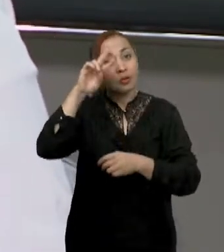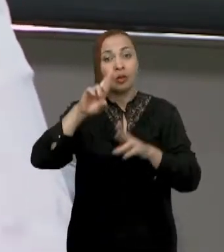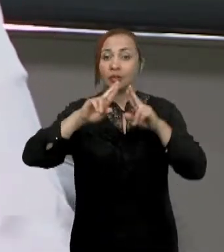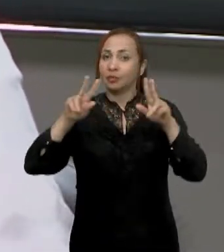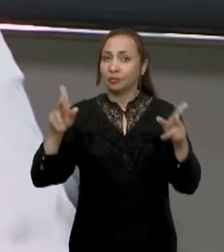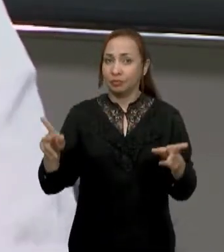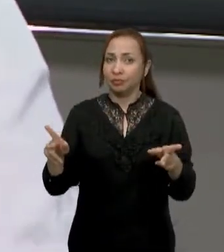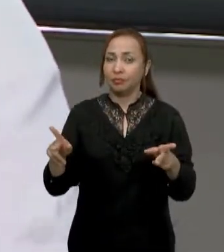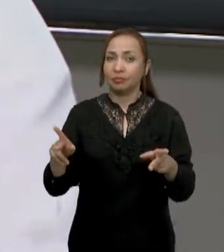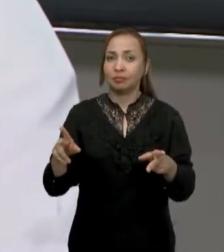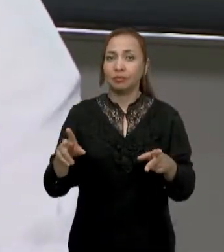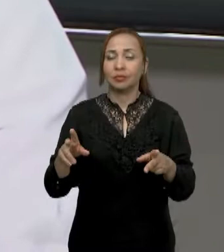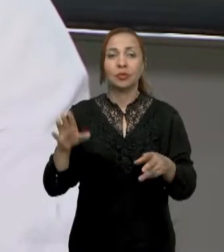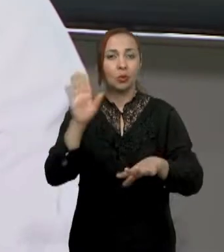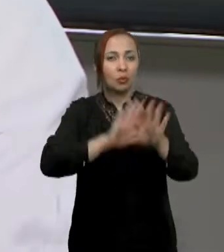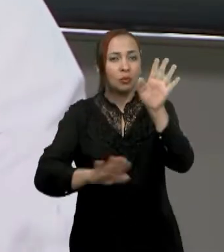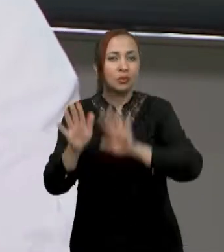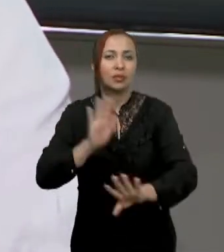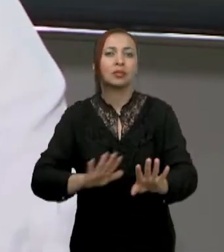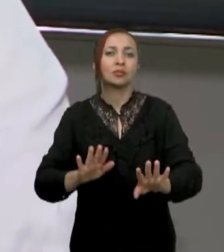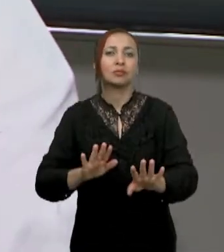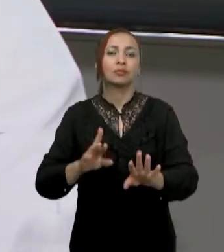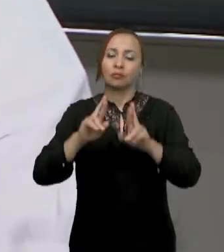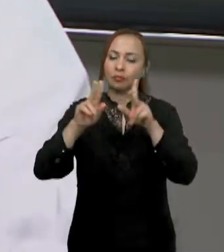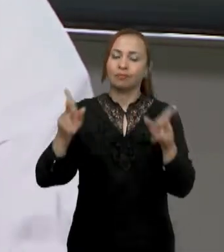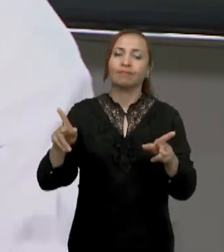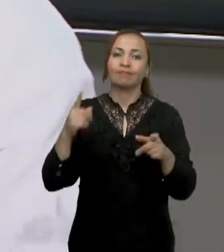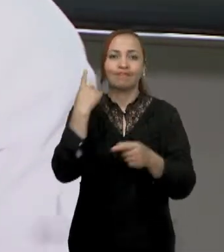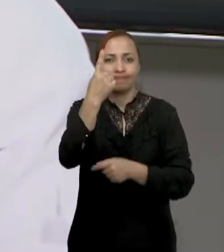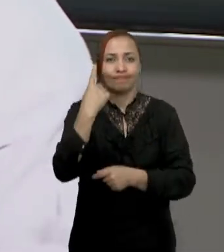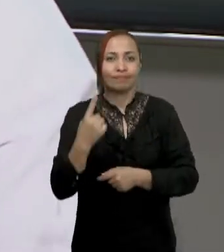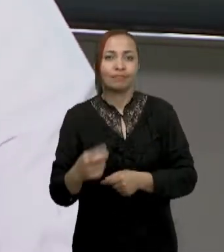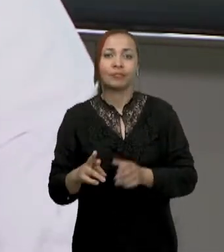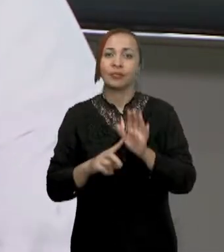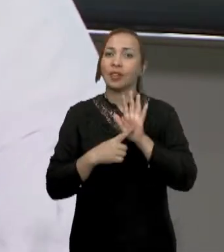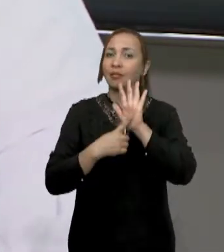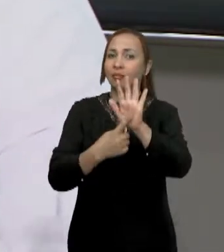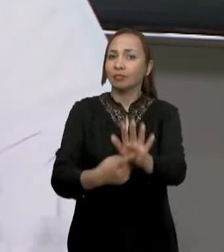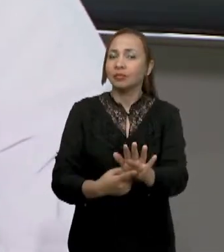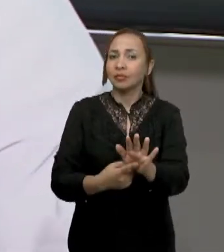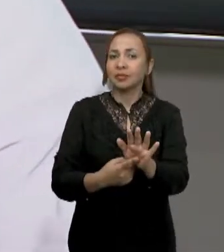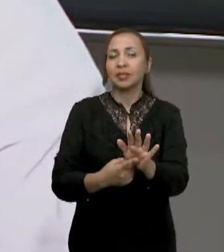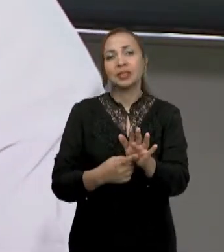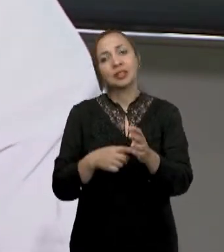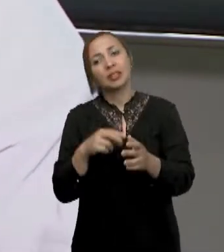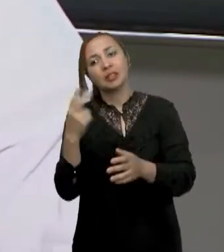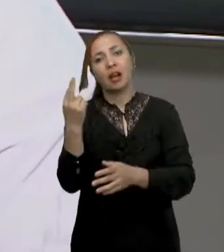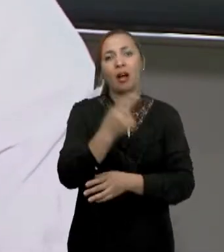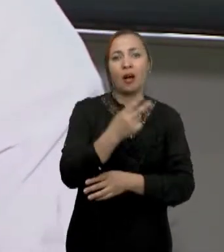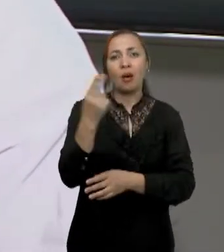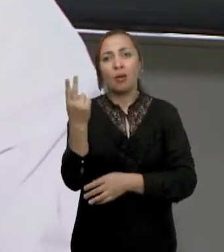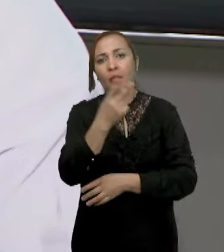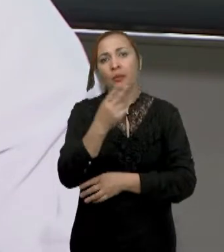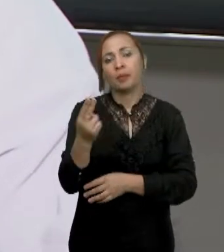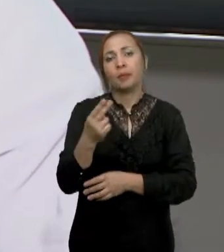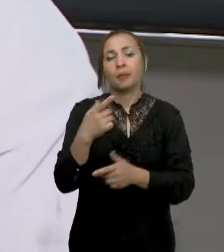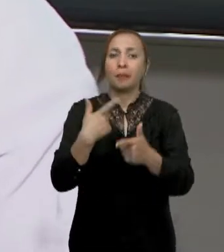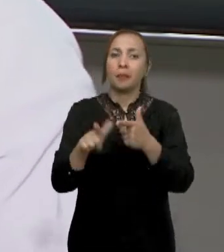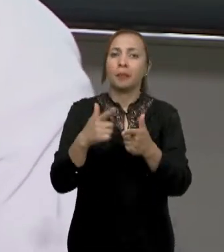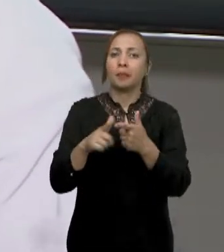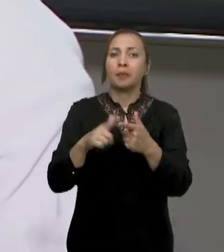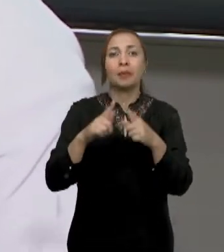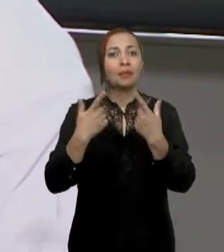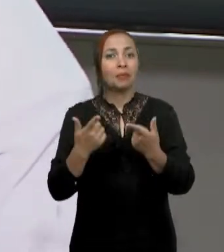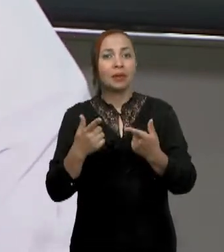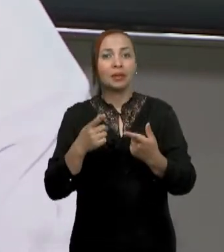histórias diferentes, né? Recuperações diferentes. E cada um apresenta, às vezes, a mesma